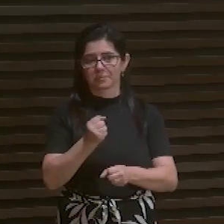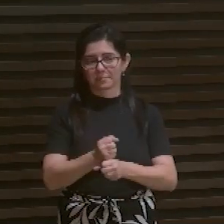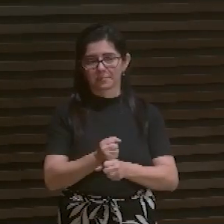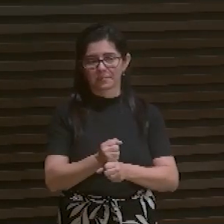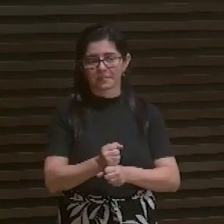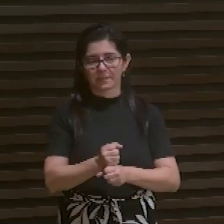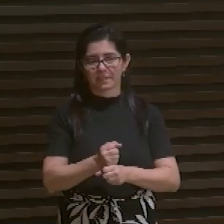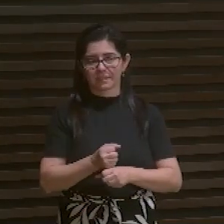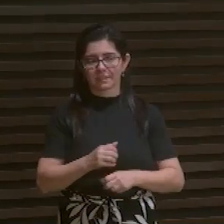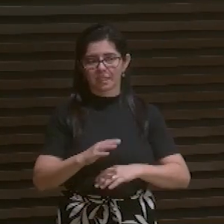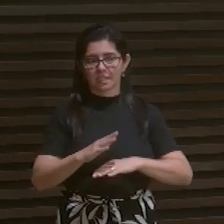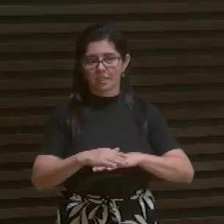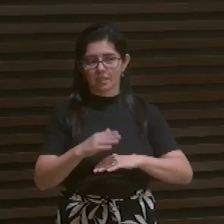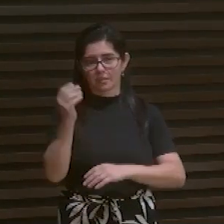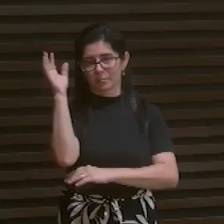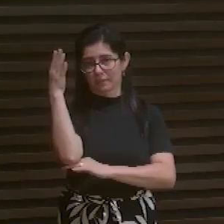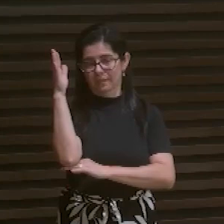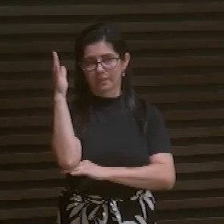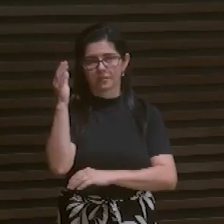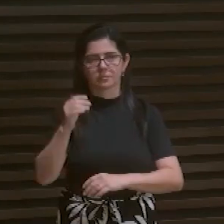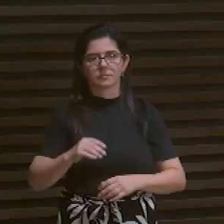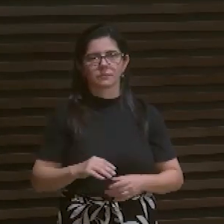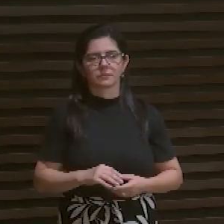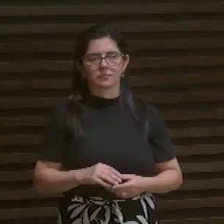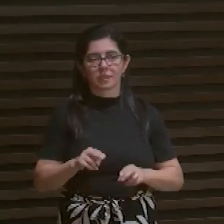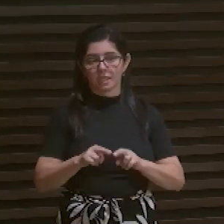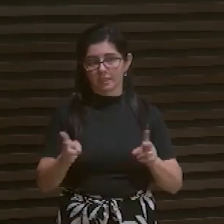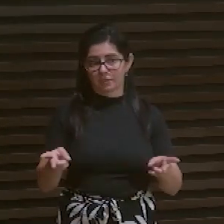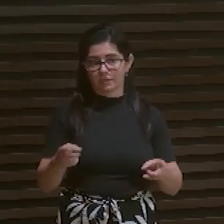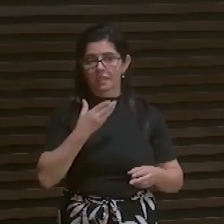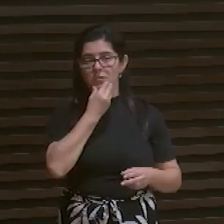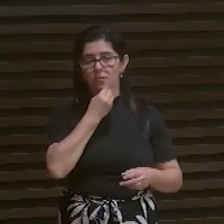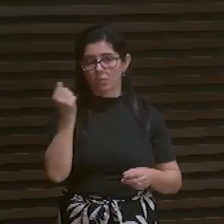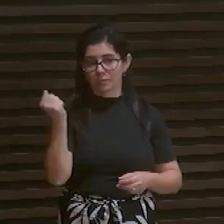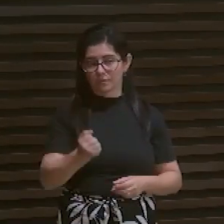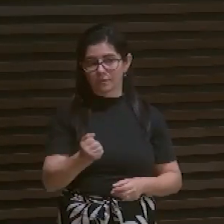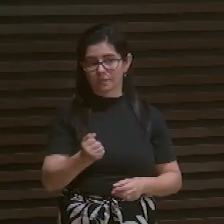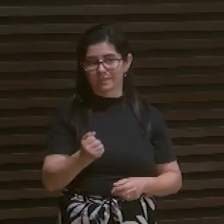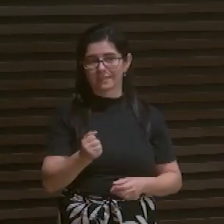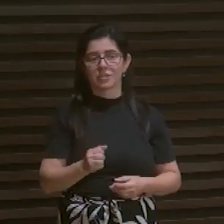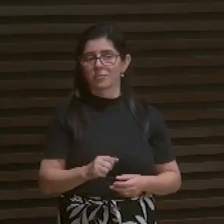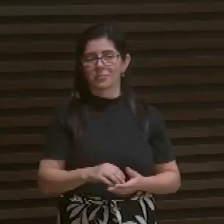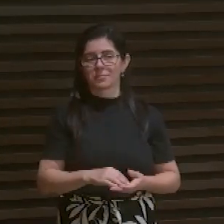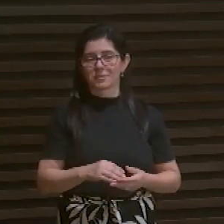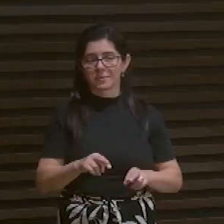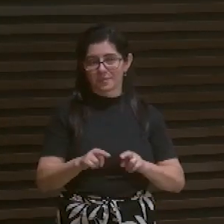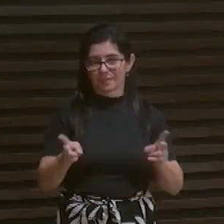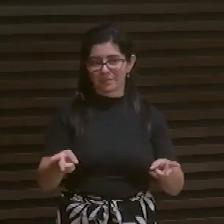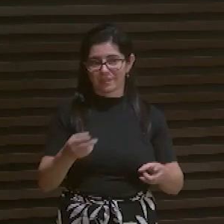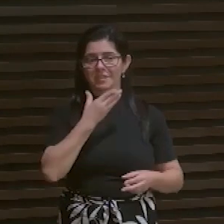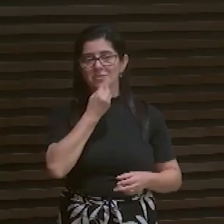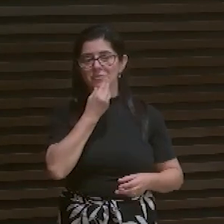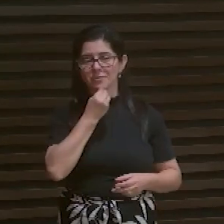boletim, diferente de Uzá, que foi morto por seu pecado e ira de Deus, somos salvos hoje pelo sangue